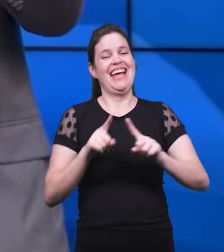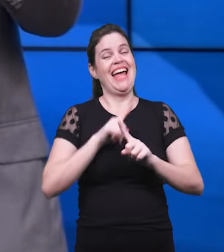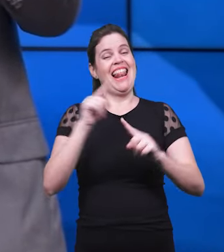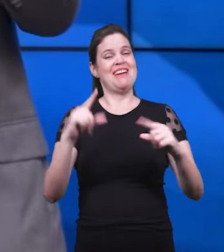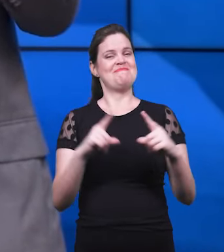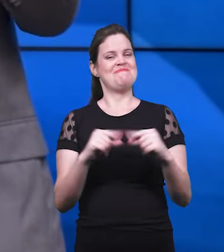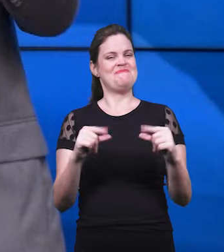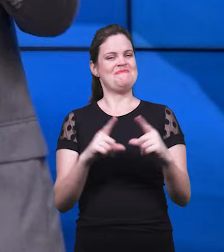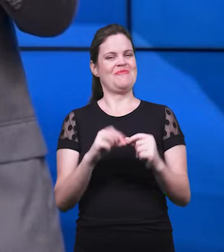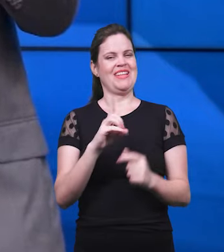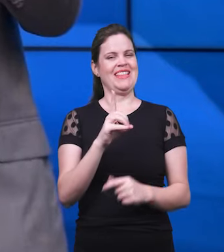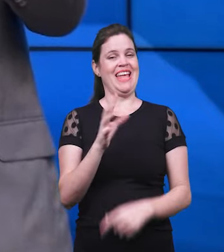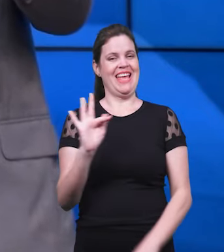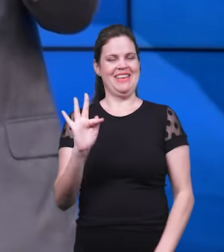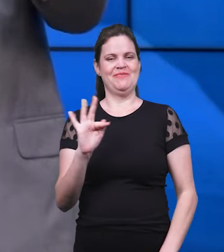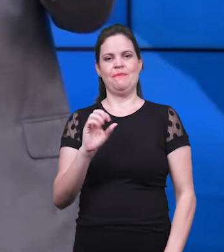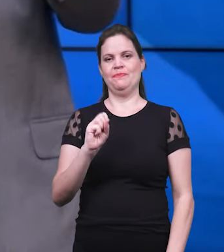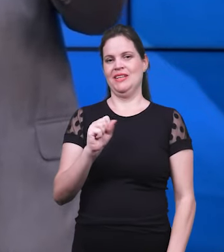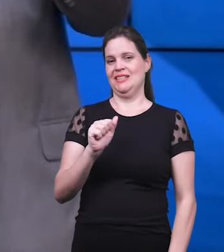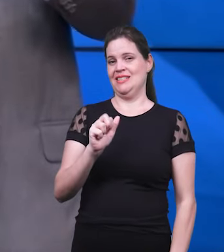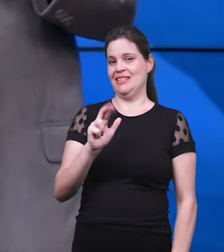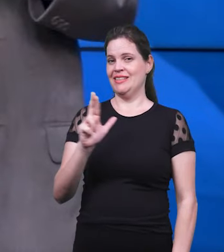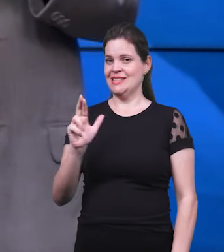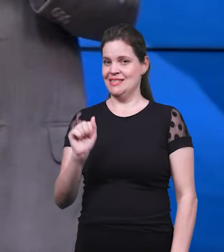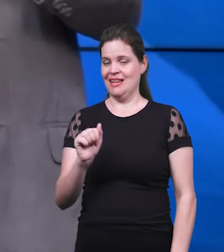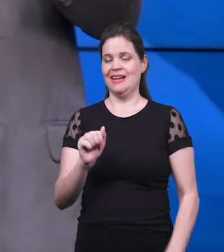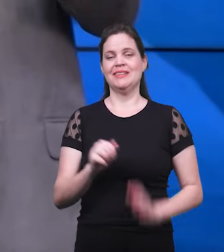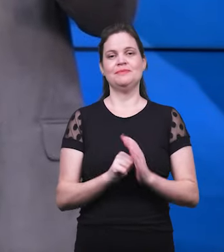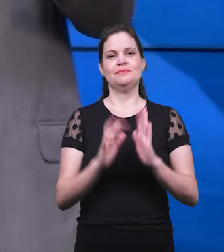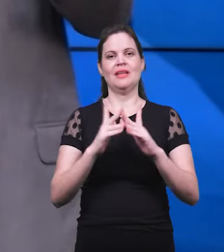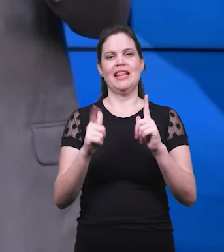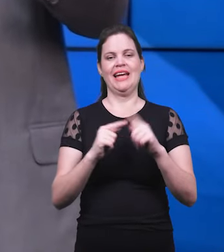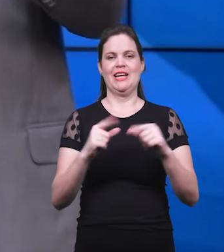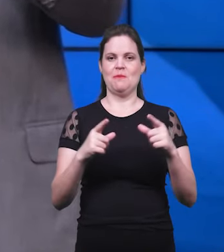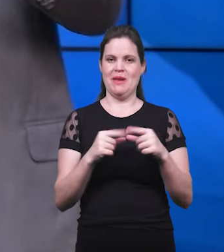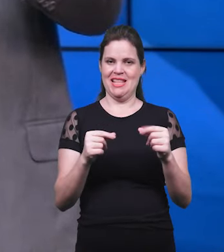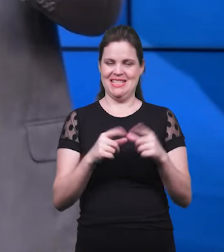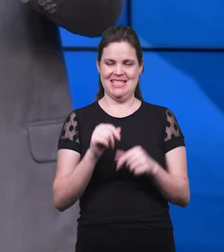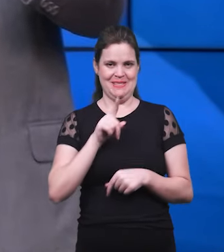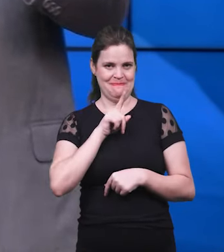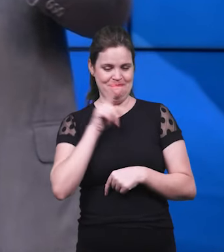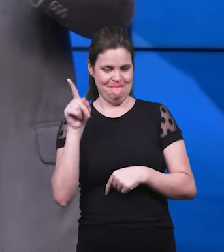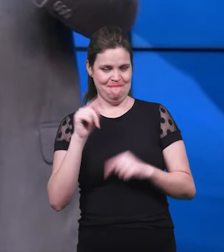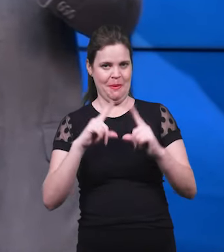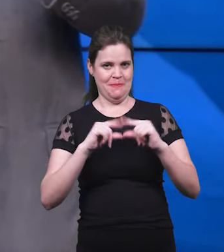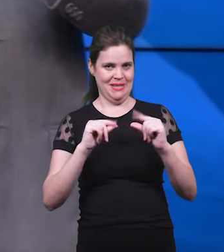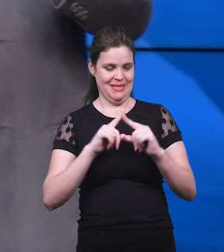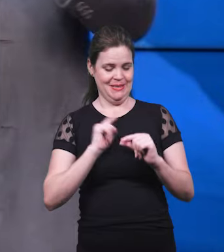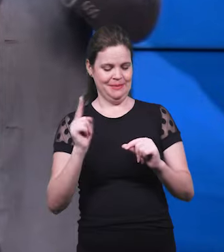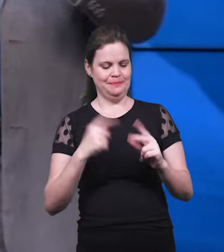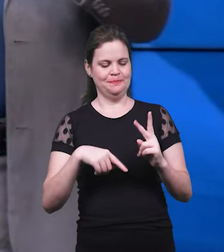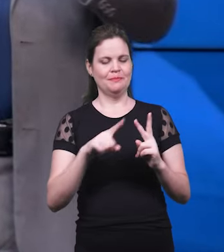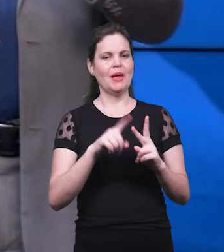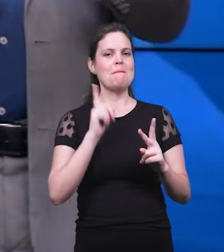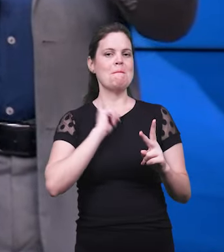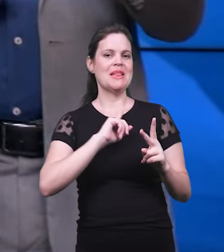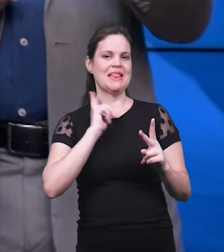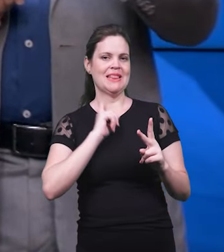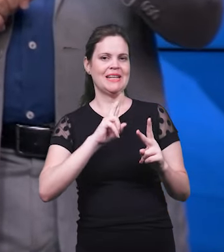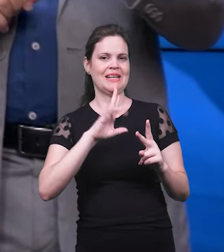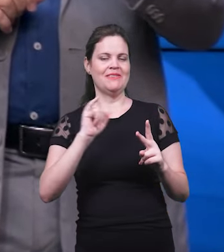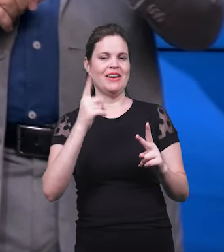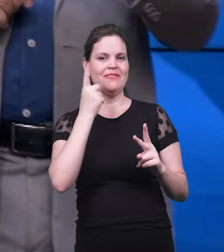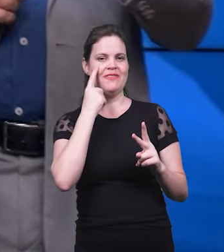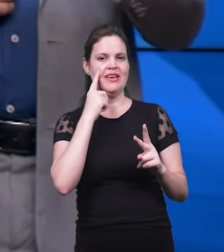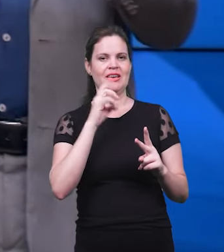Federal, é a Sara Gabriel Soares, é da nossa igreja em Brasília. Depois, nós vamos ao estado de Minas Gerais e vamos ver o